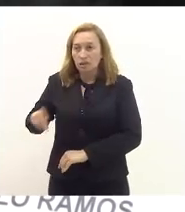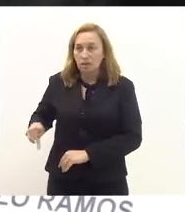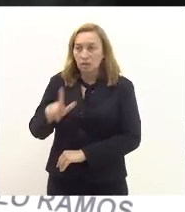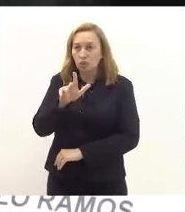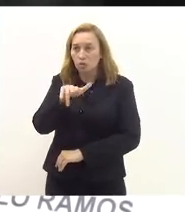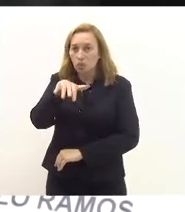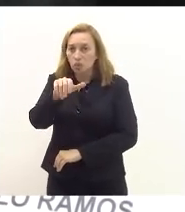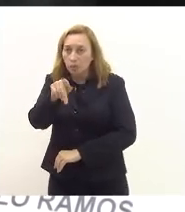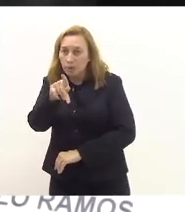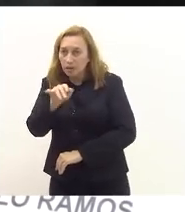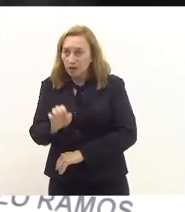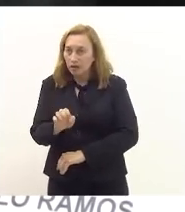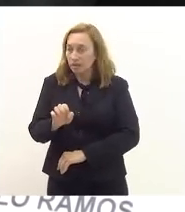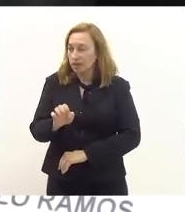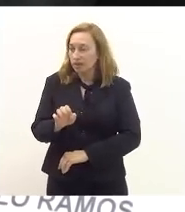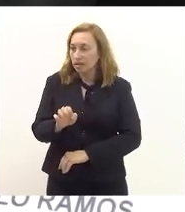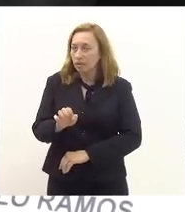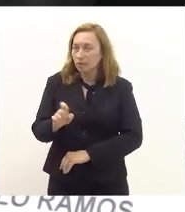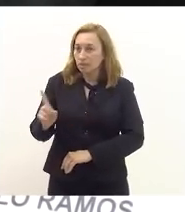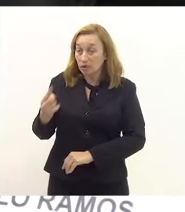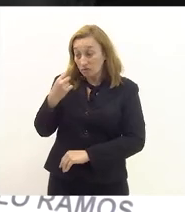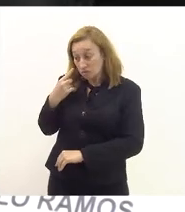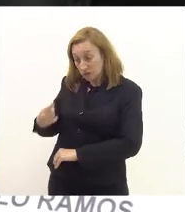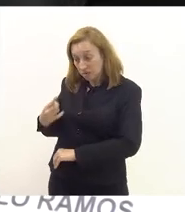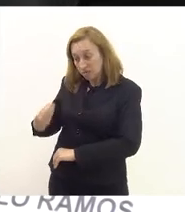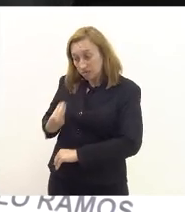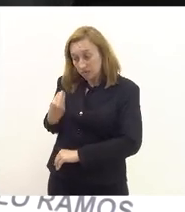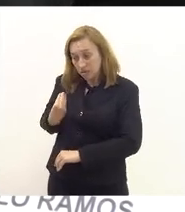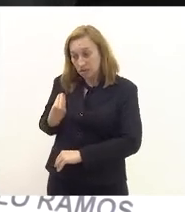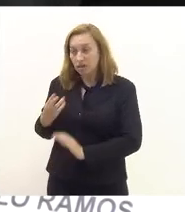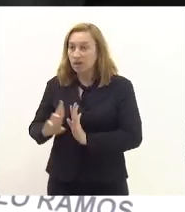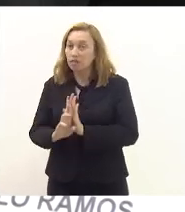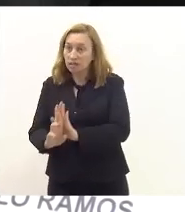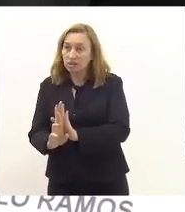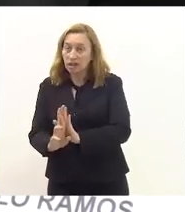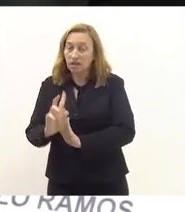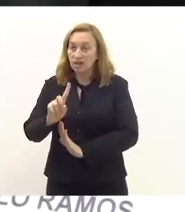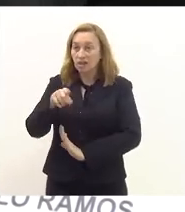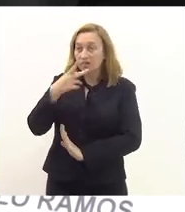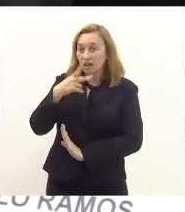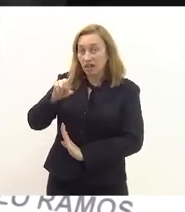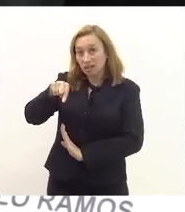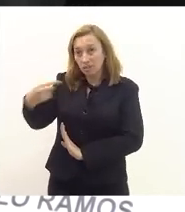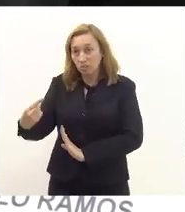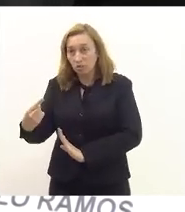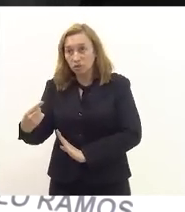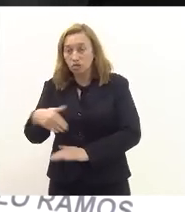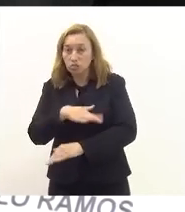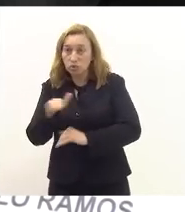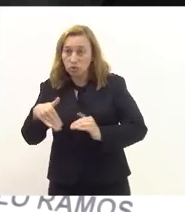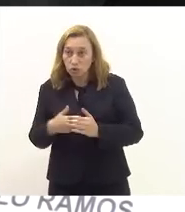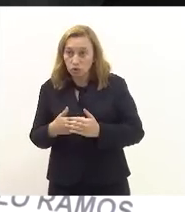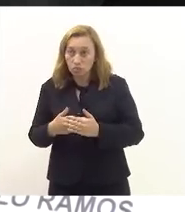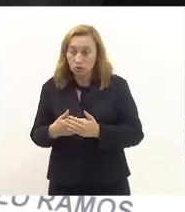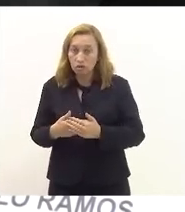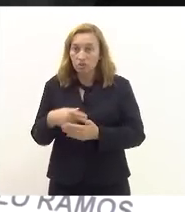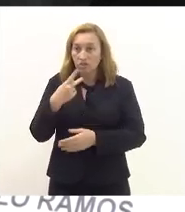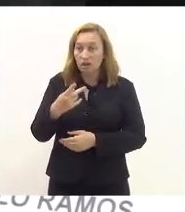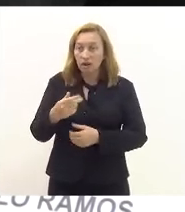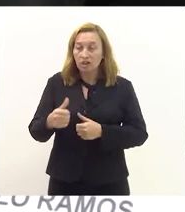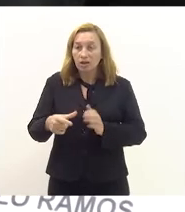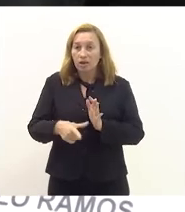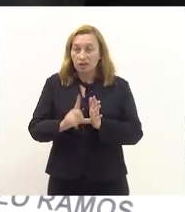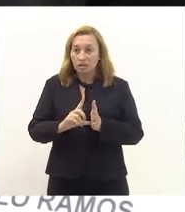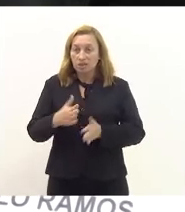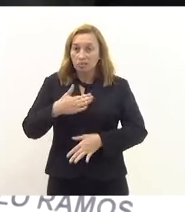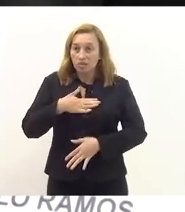aqui. Então, vocês veem a minha situação. Eu tenho que representar o Lupe e ainda falar depois de todos esses craques aí que falaram na minha frente. Mas